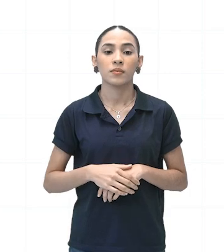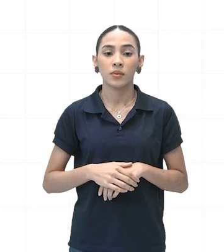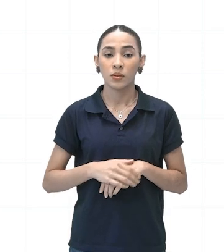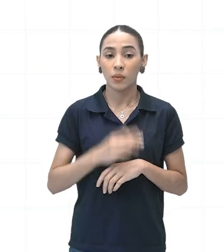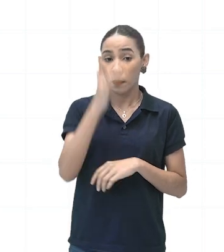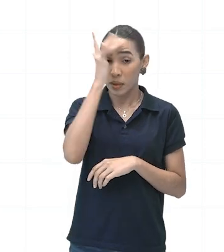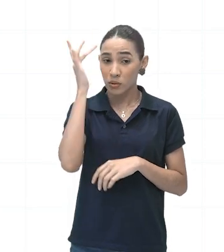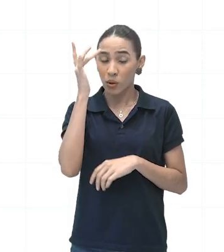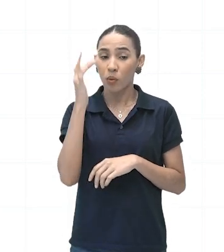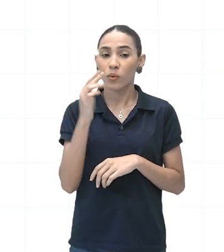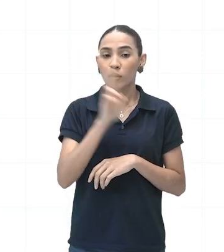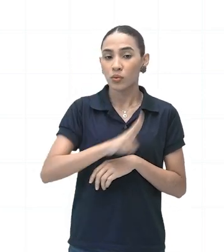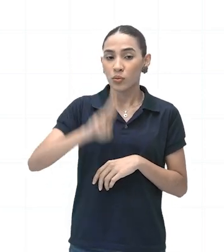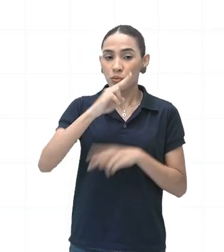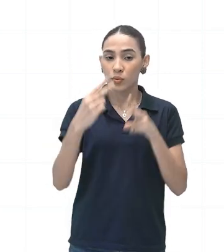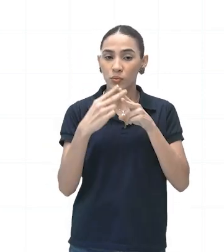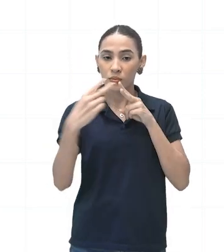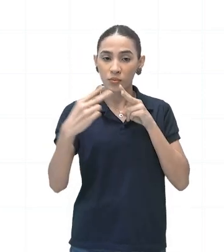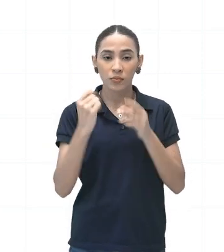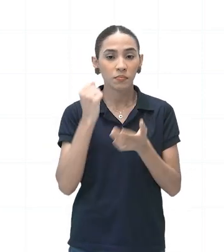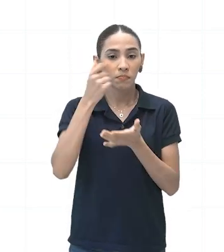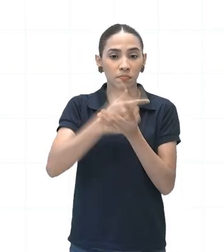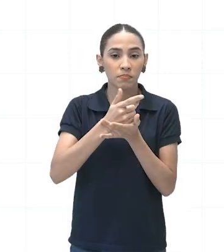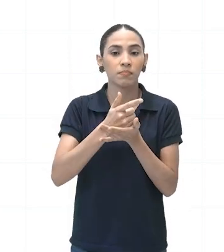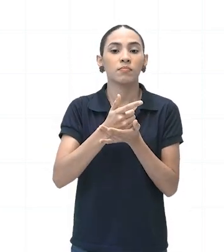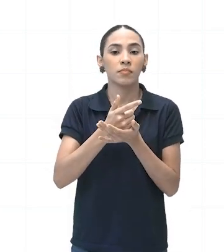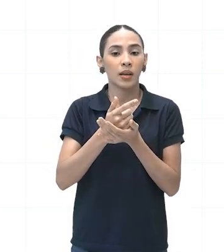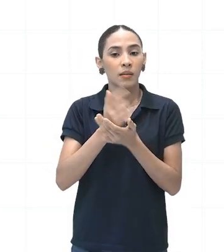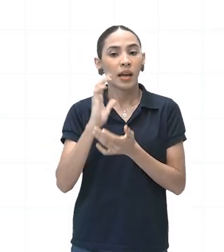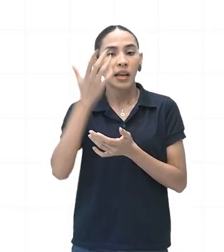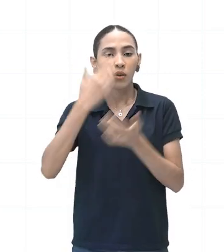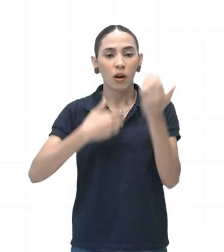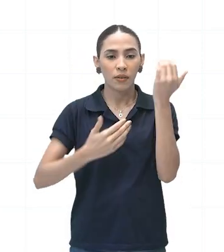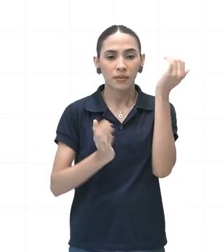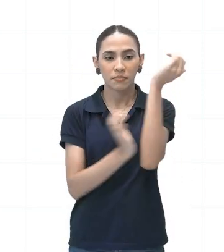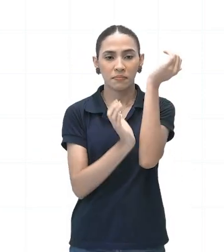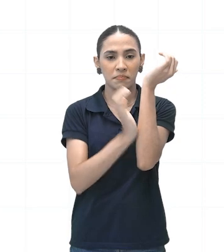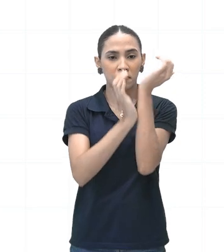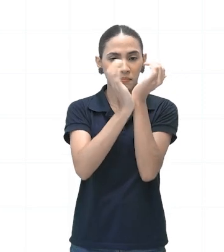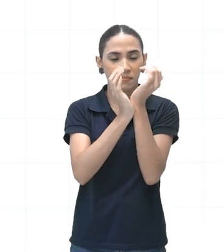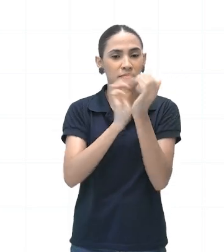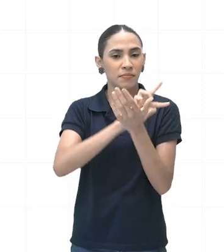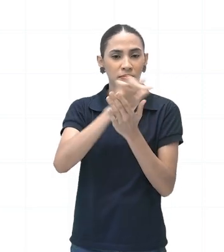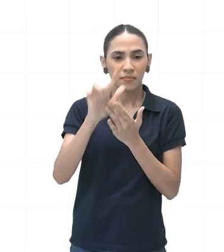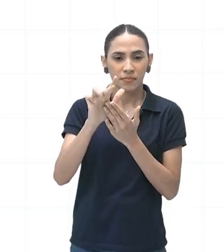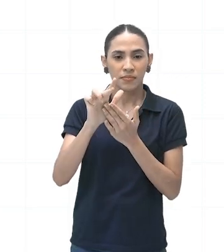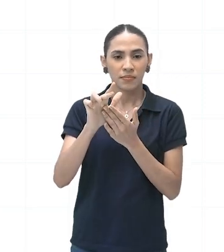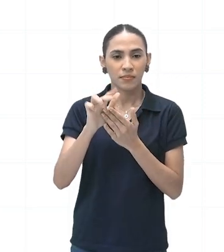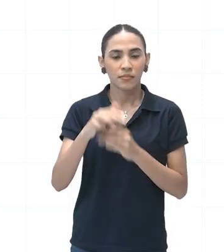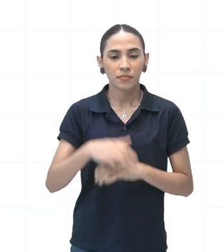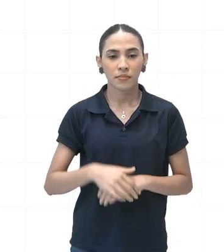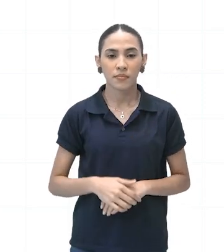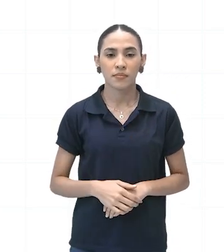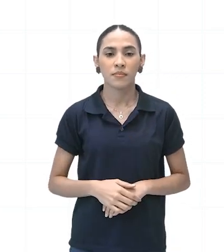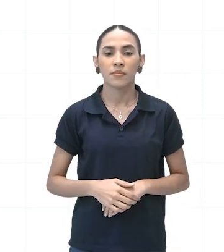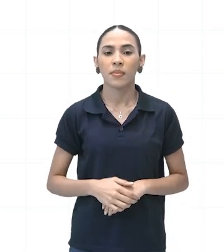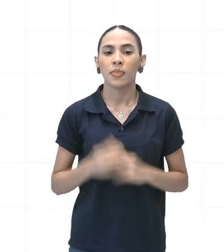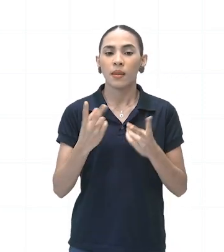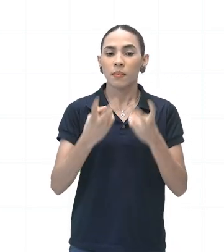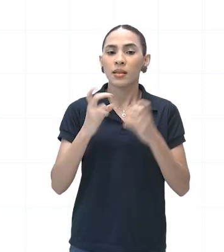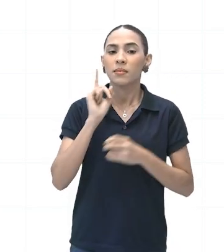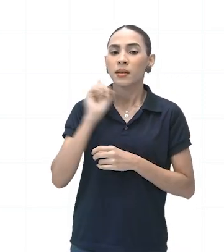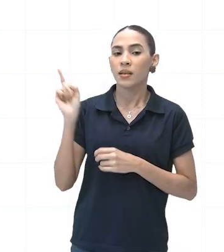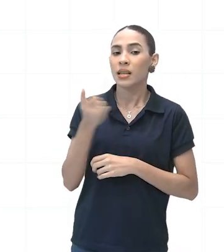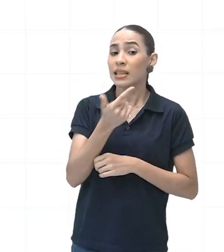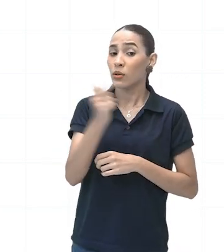Usuários online fazem pagamentos, resolvem burocracias, divertem-se. Percebam que eu não